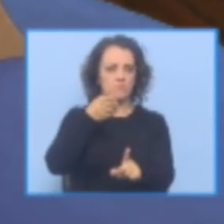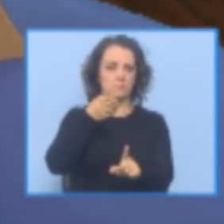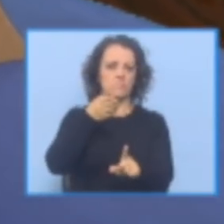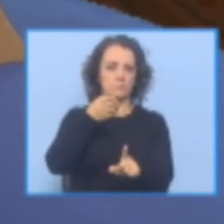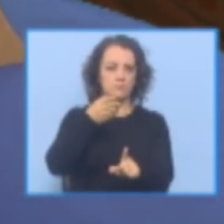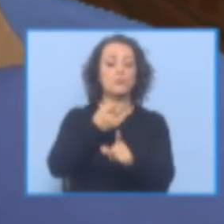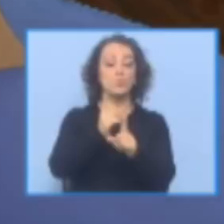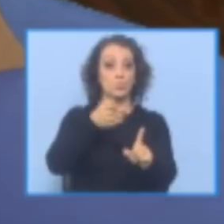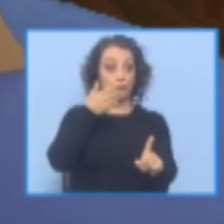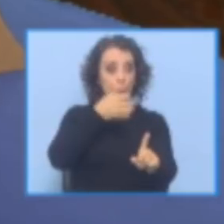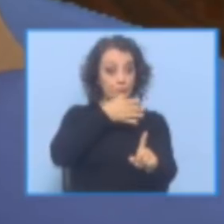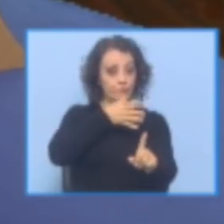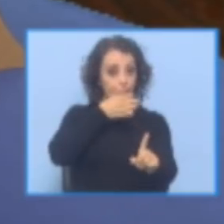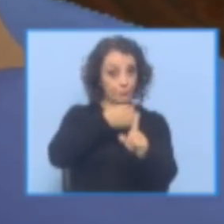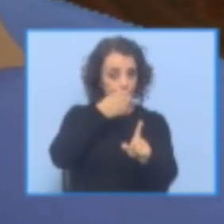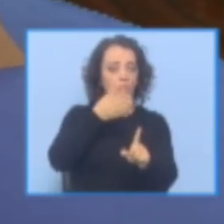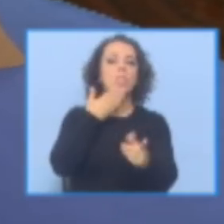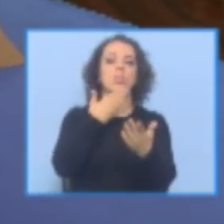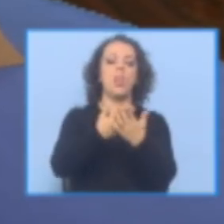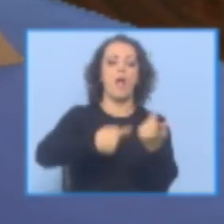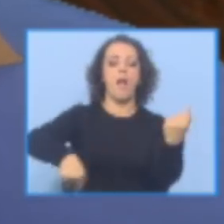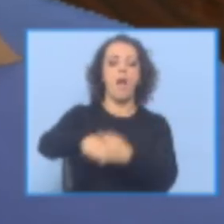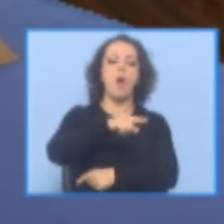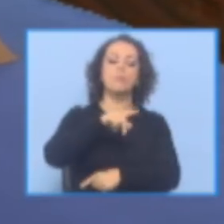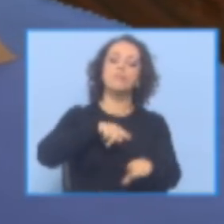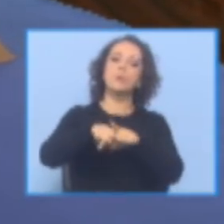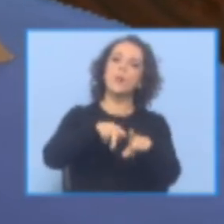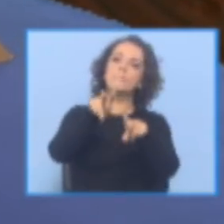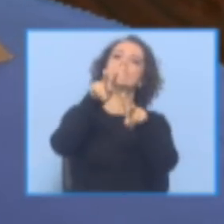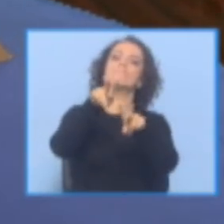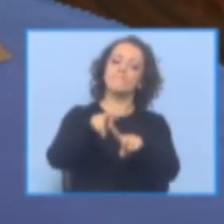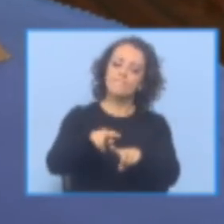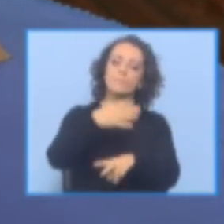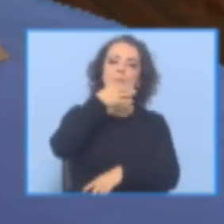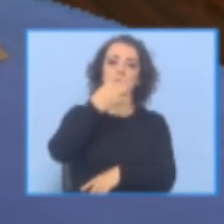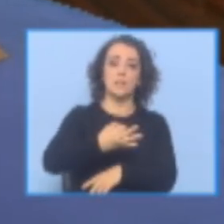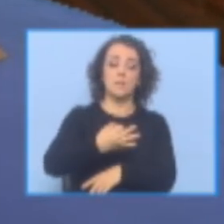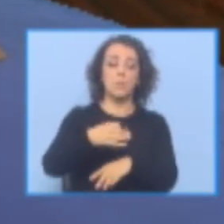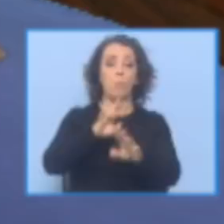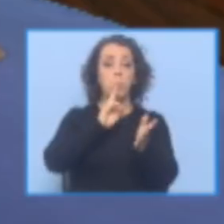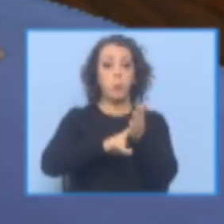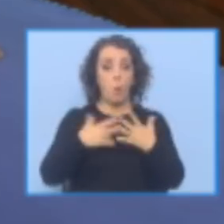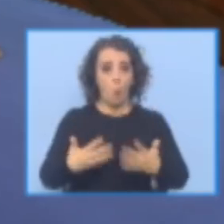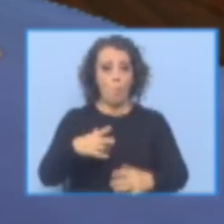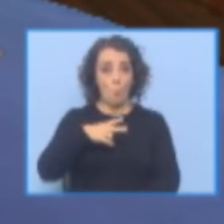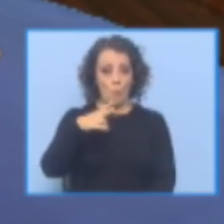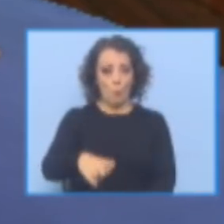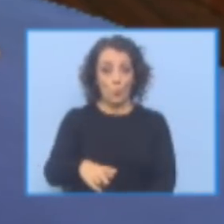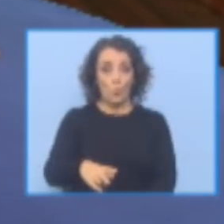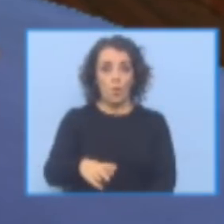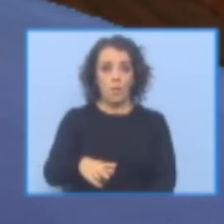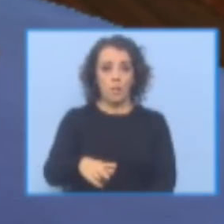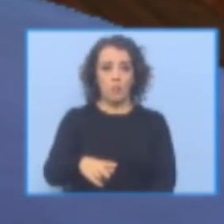leva à respeitabilidade dos políticos. E nós, em Portugal, vivemos atualmente com todas